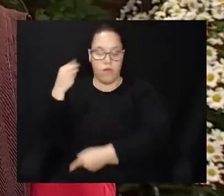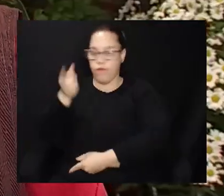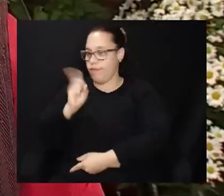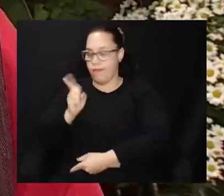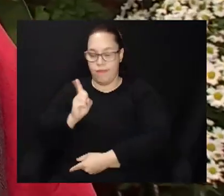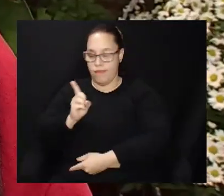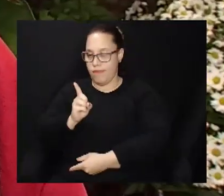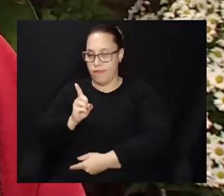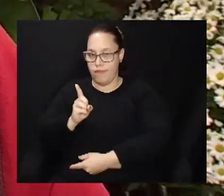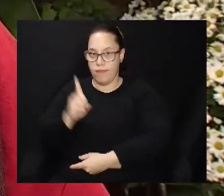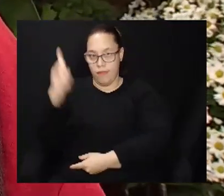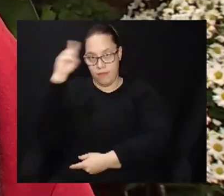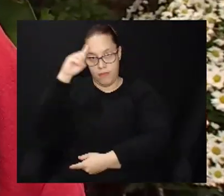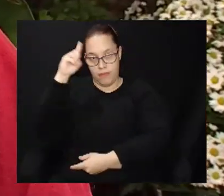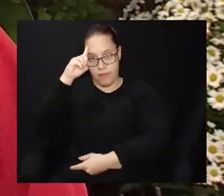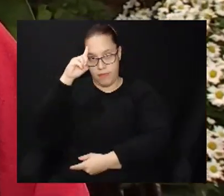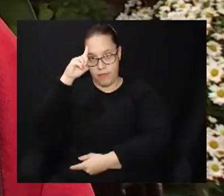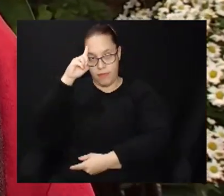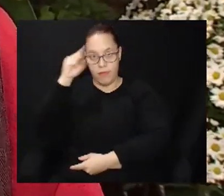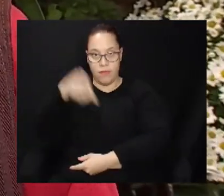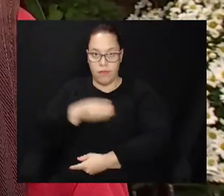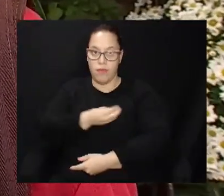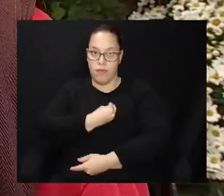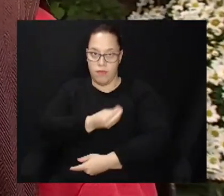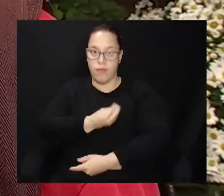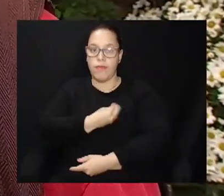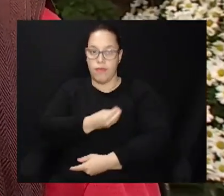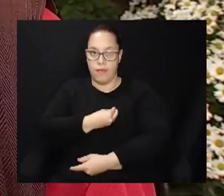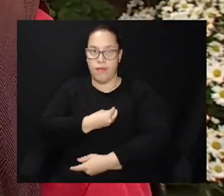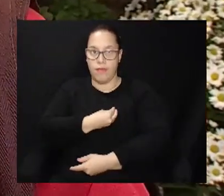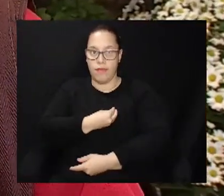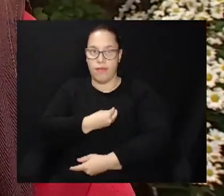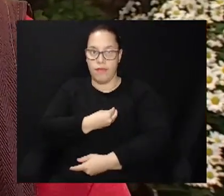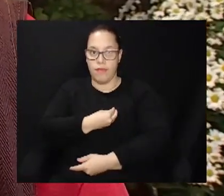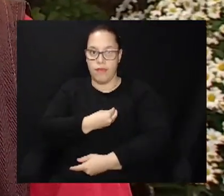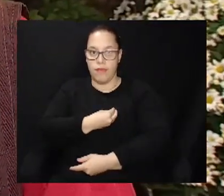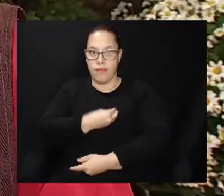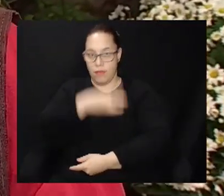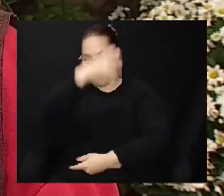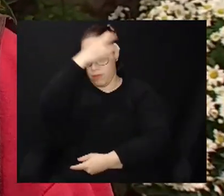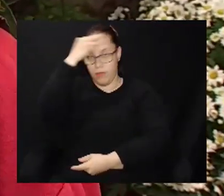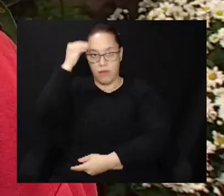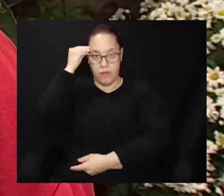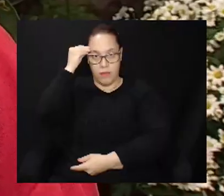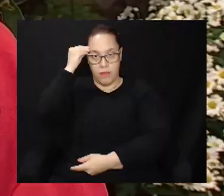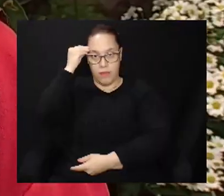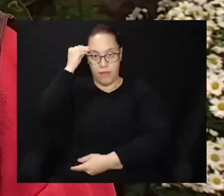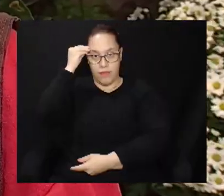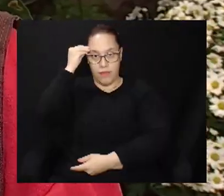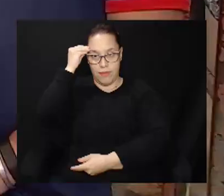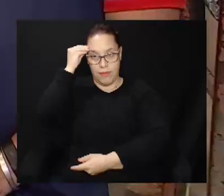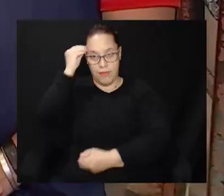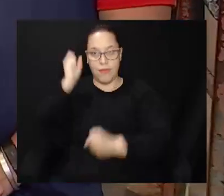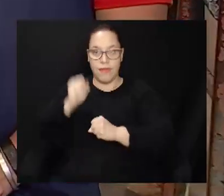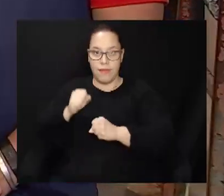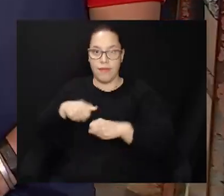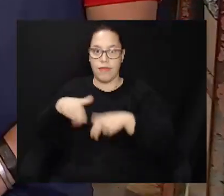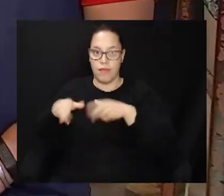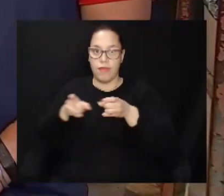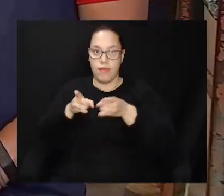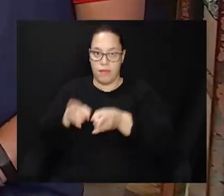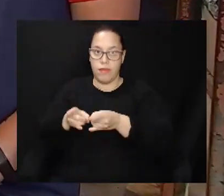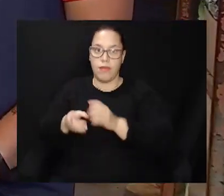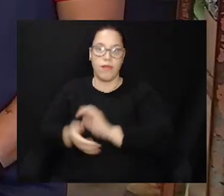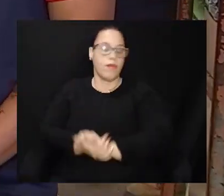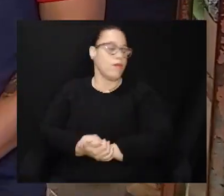enquanto a gente estiver nesse mundo, que é passagem, nós tentamos levar essa data e as datas que a gente pode ir lá, a gente leva também. Gabriel,